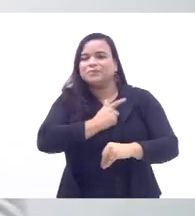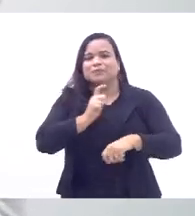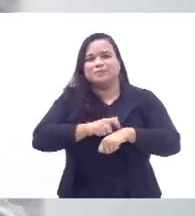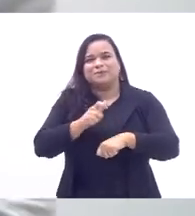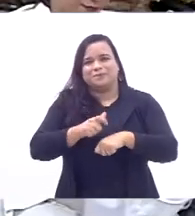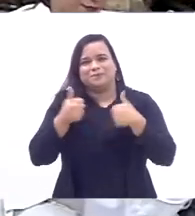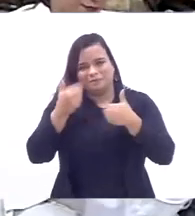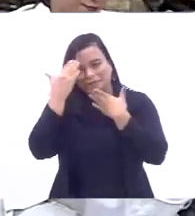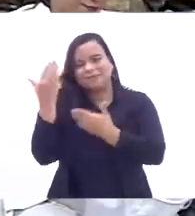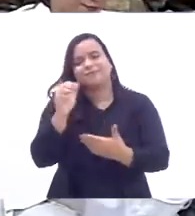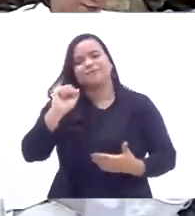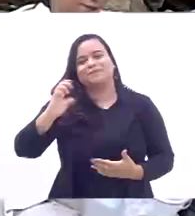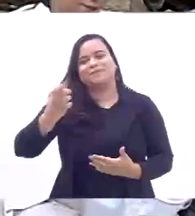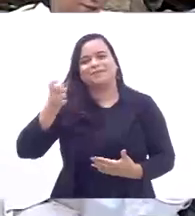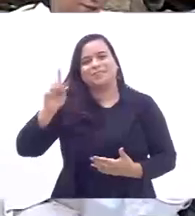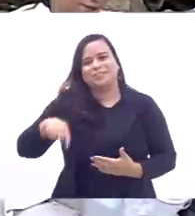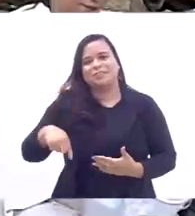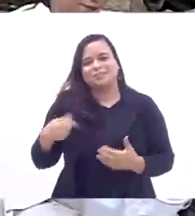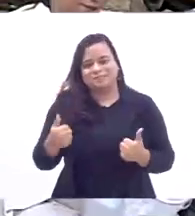Axé. Axé.